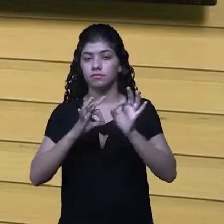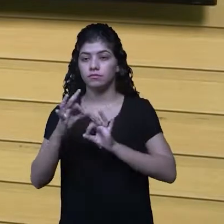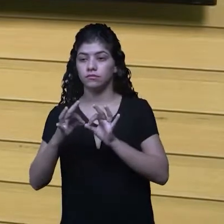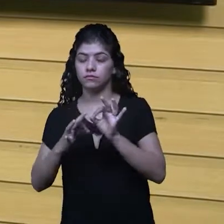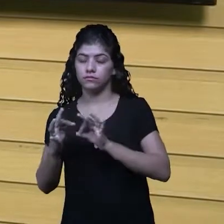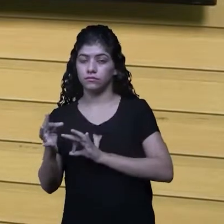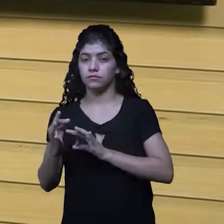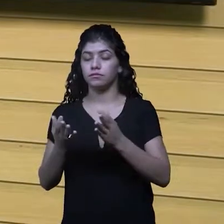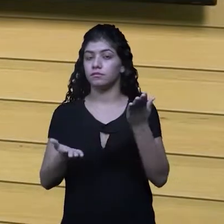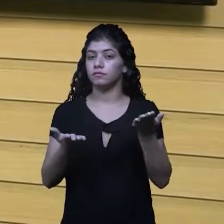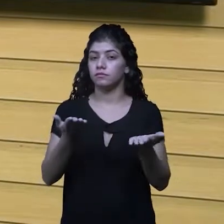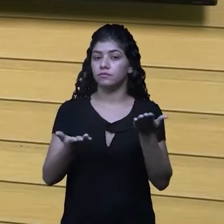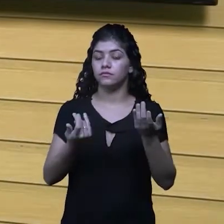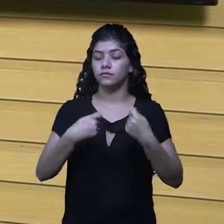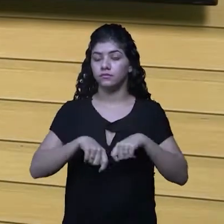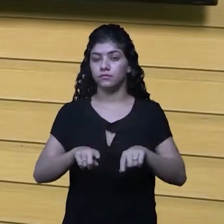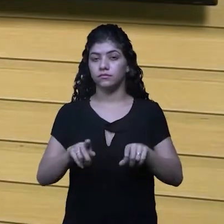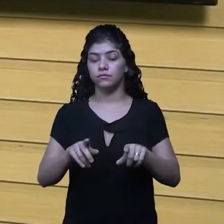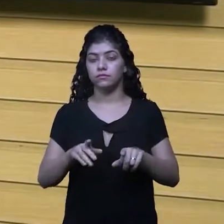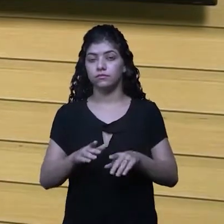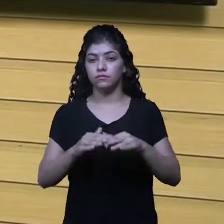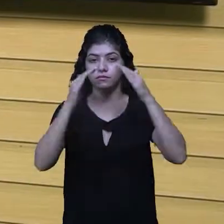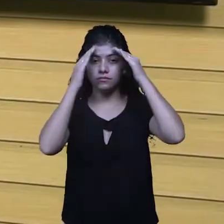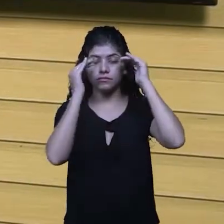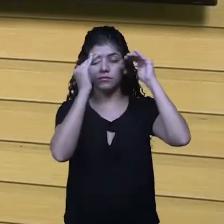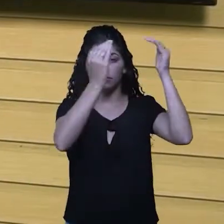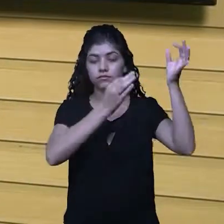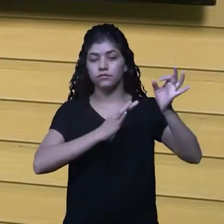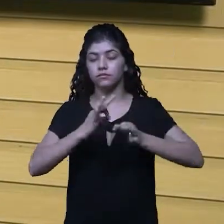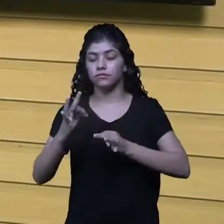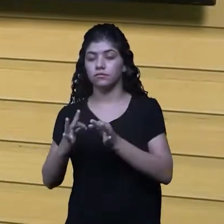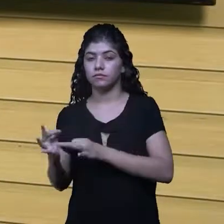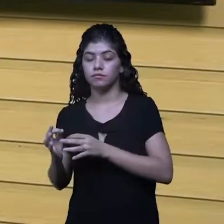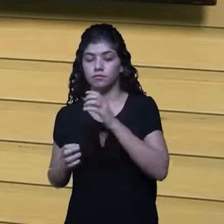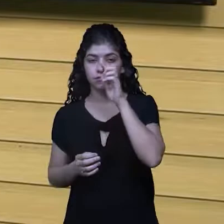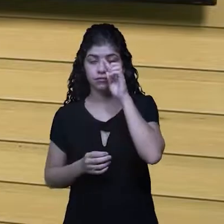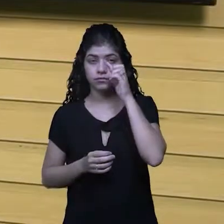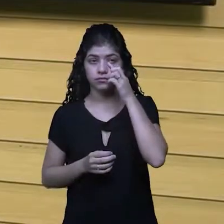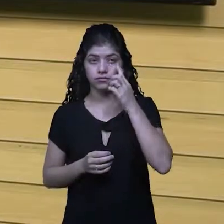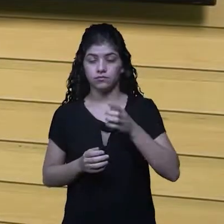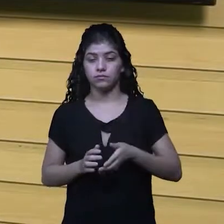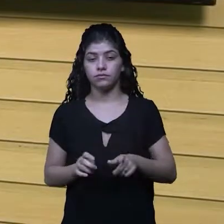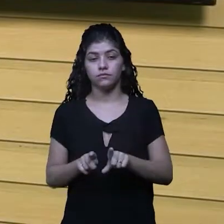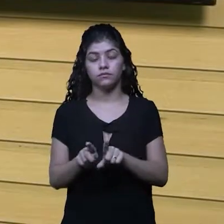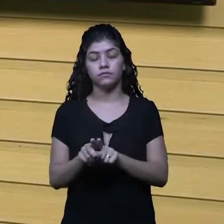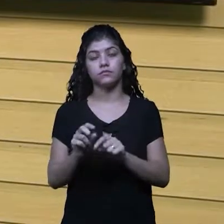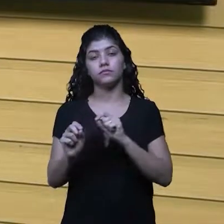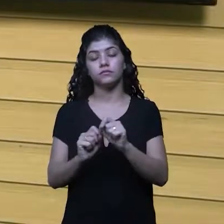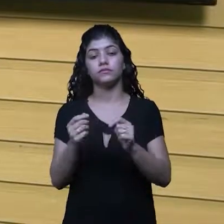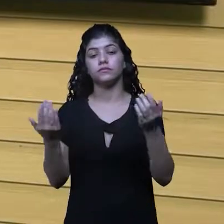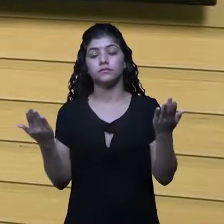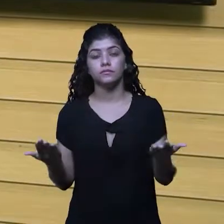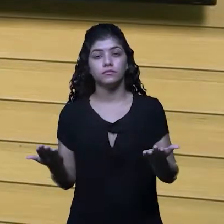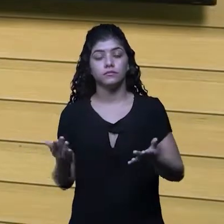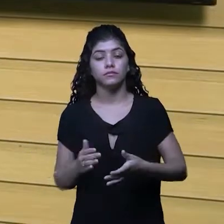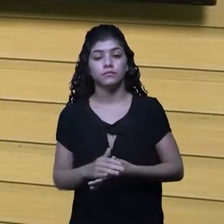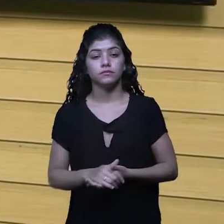seguir para que sejam calibrados ou aferidos. Desta forma, eles